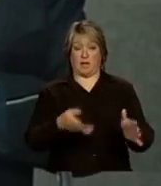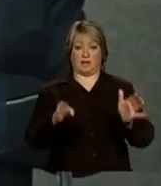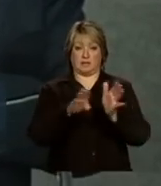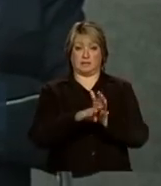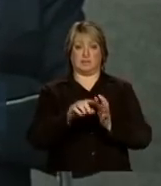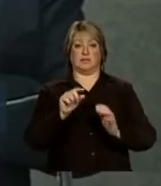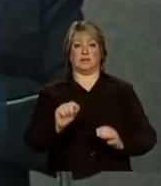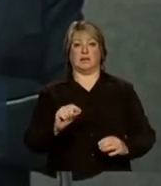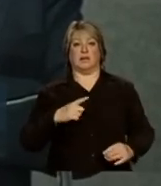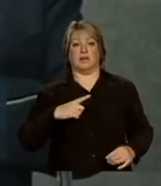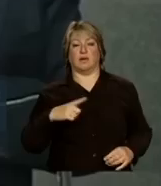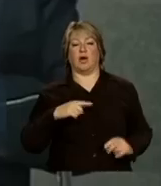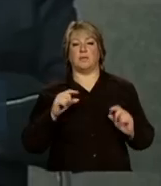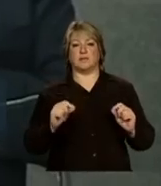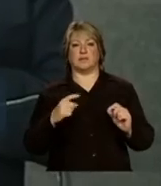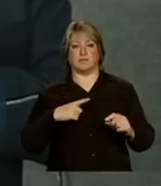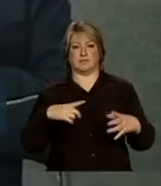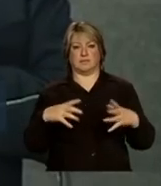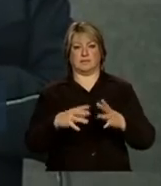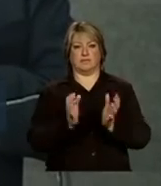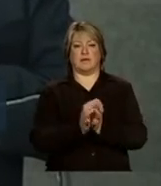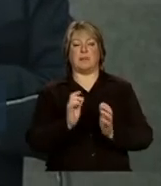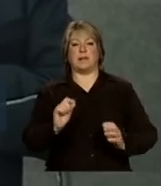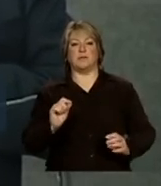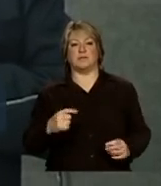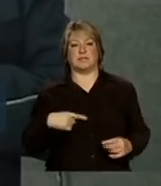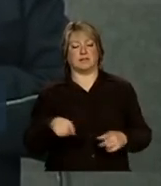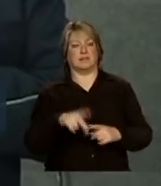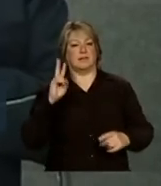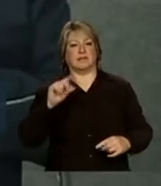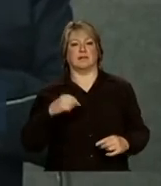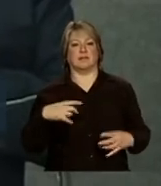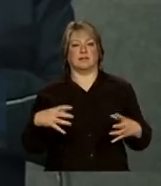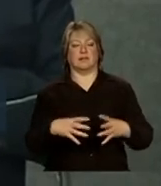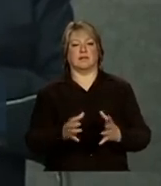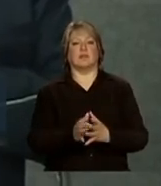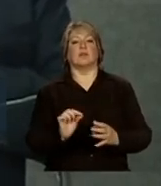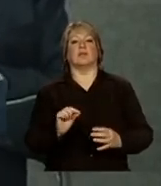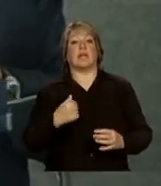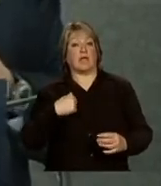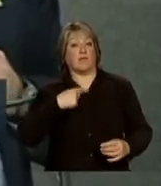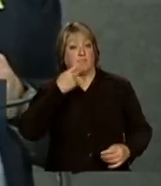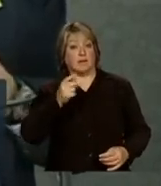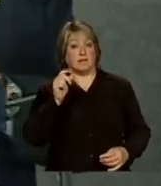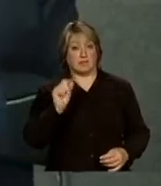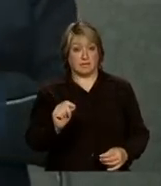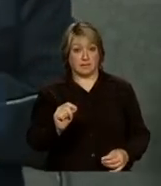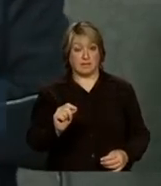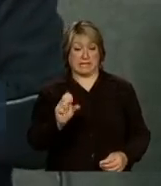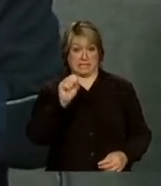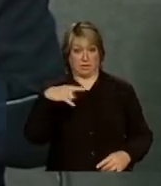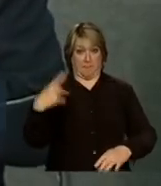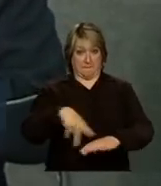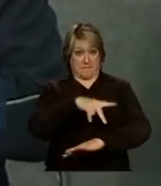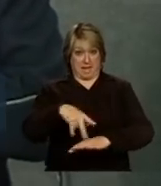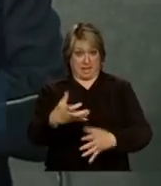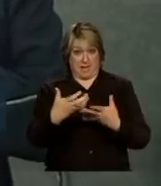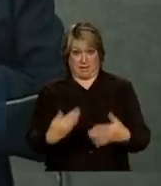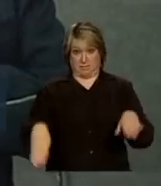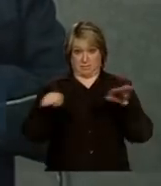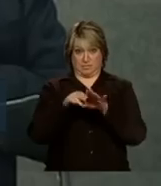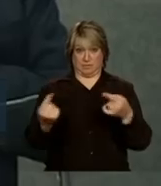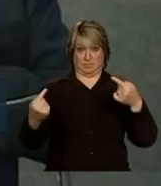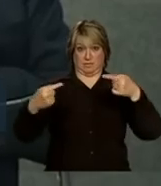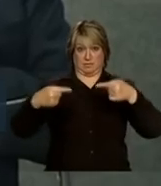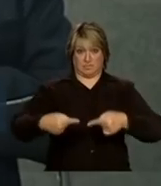Educação de Formação básica e na educação média eu digo se o país quiser ser competitivo eu tenho